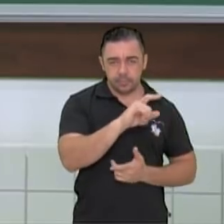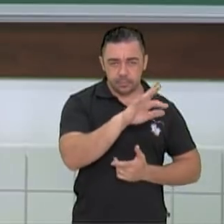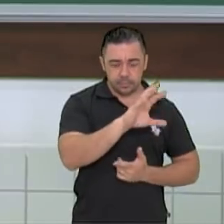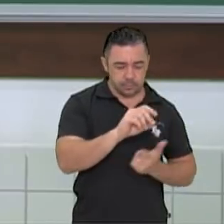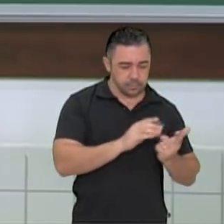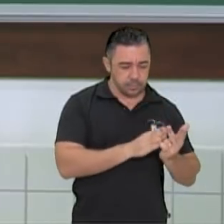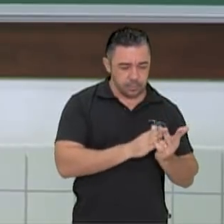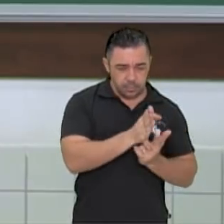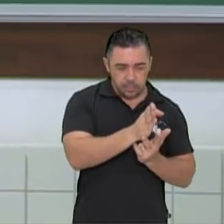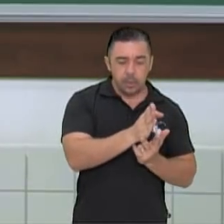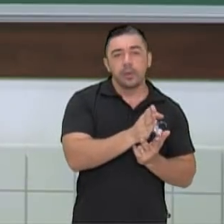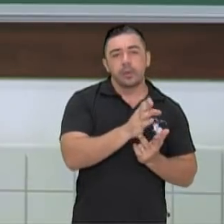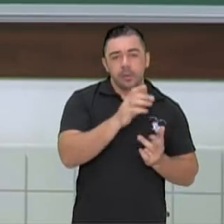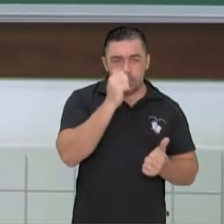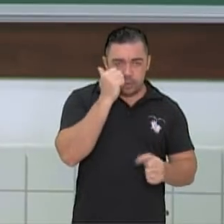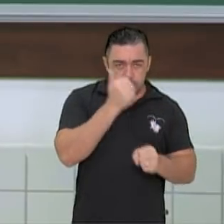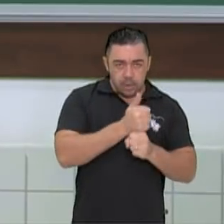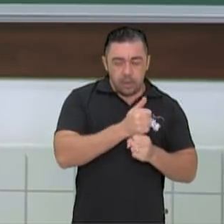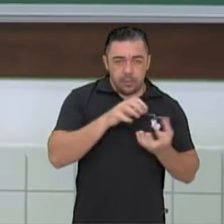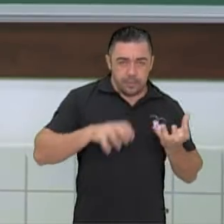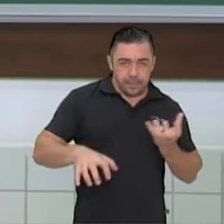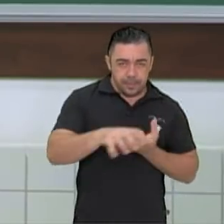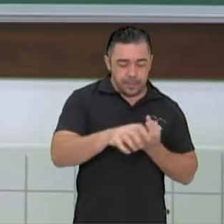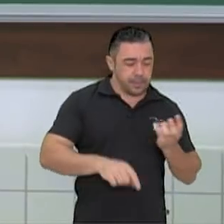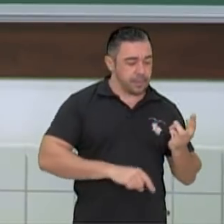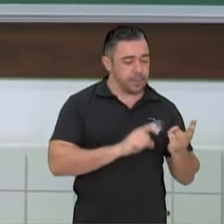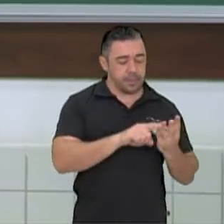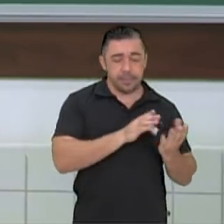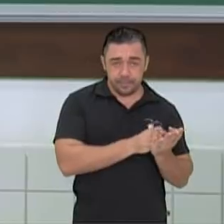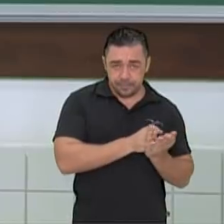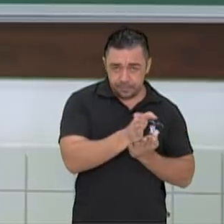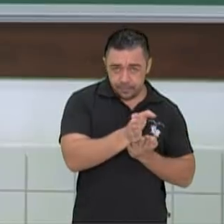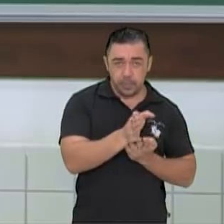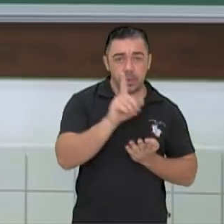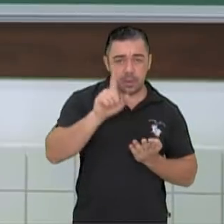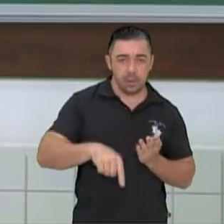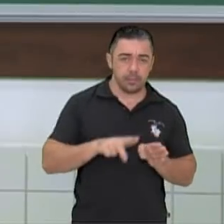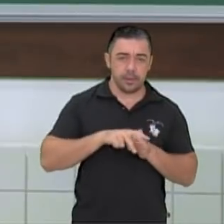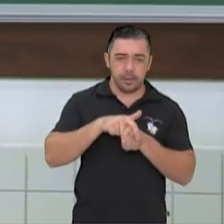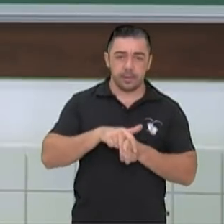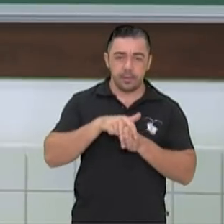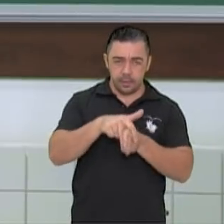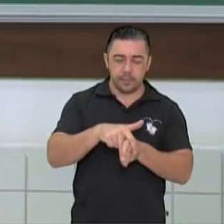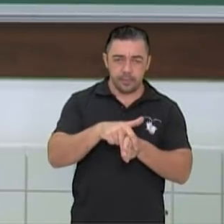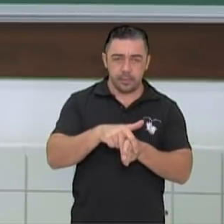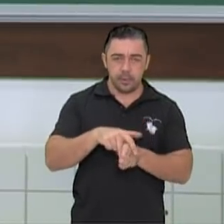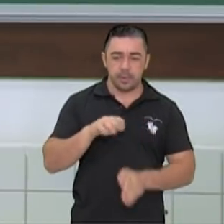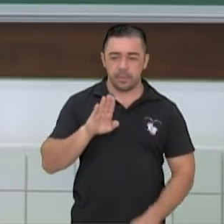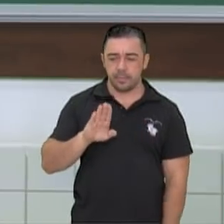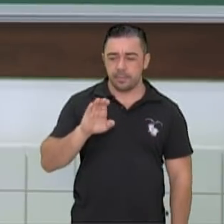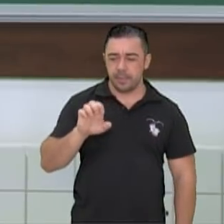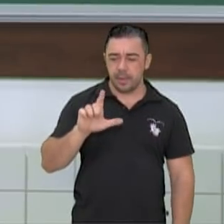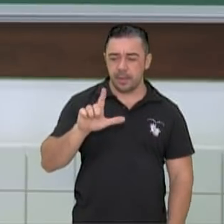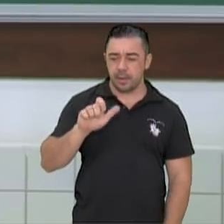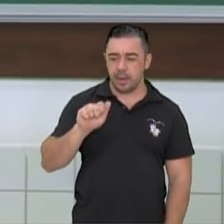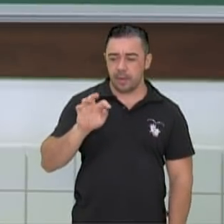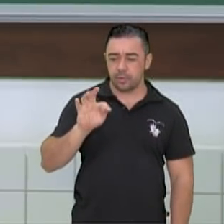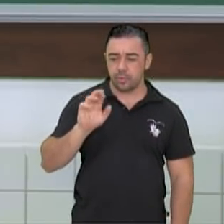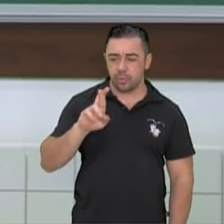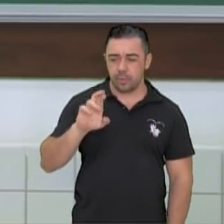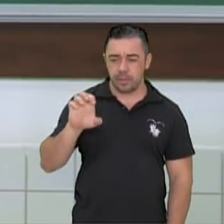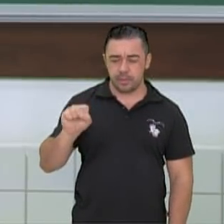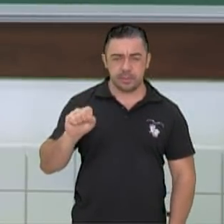senhor feudal, como pode ser também a cavalaria, os guerreiros, né? Os belatores.